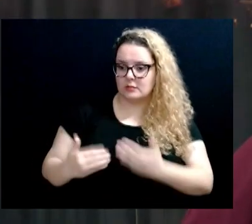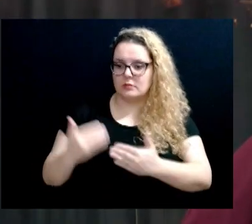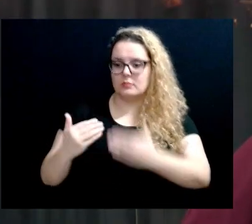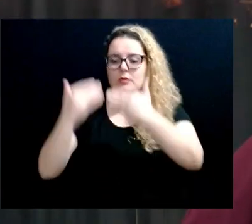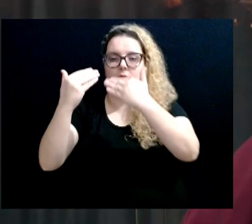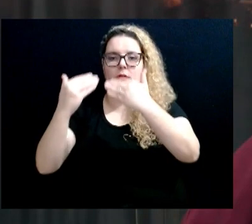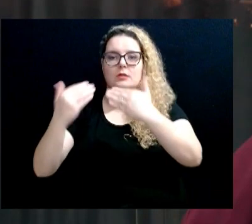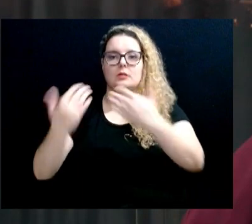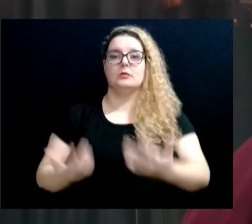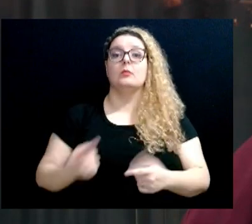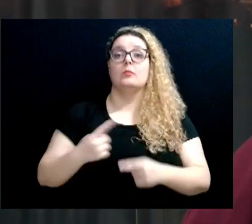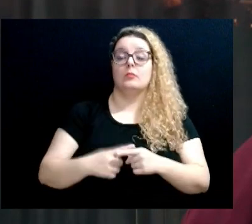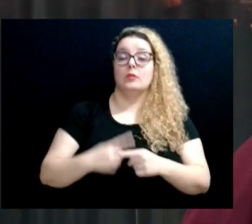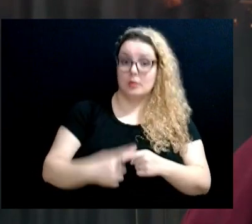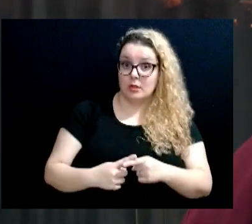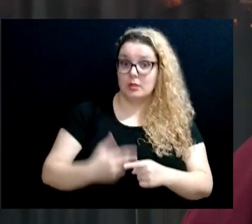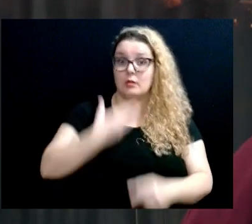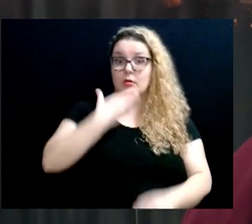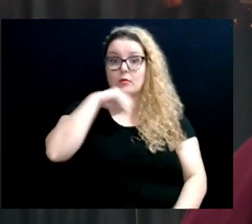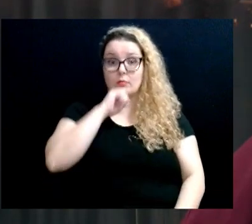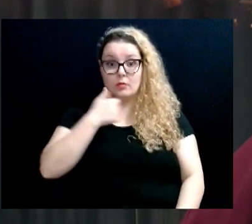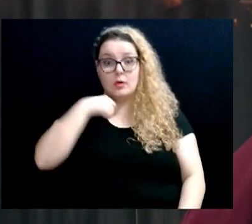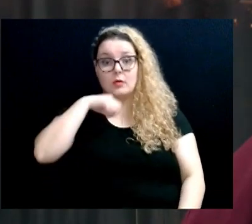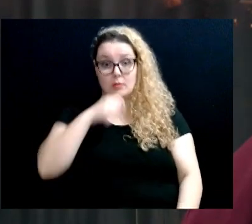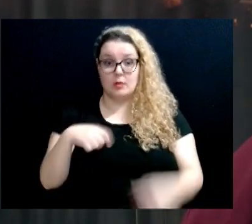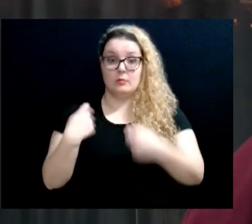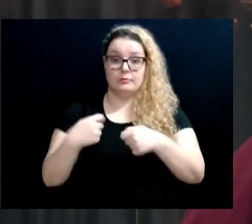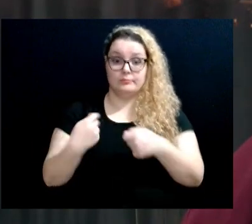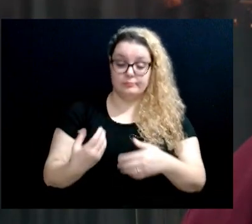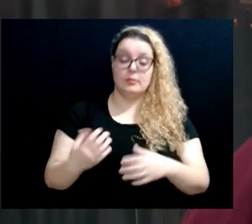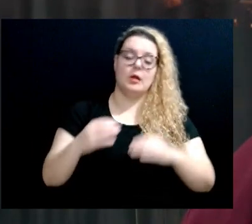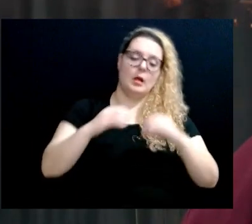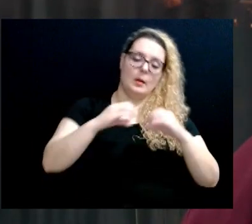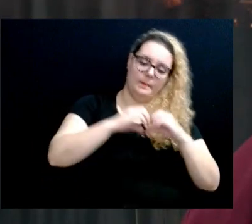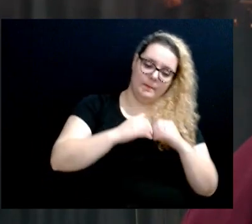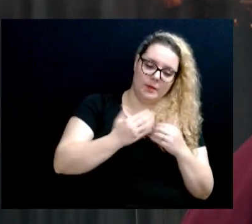aquele pai e aquela mãe que deveriam estar amando, deveriam estar